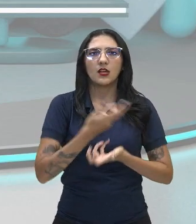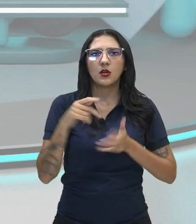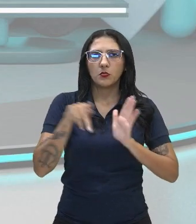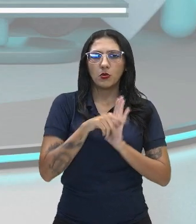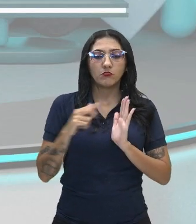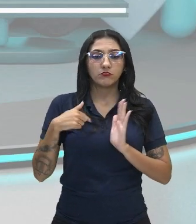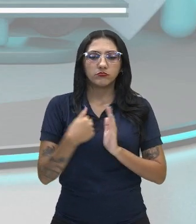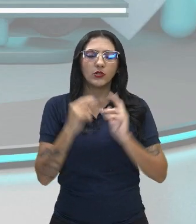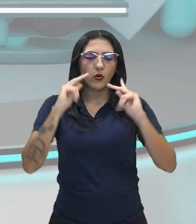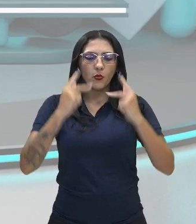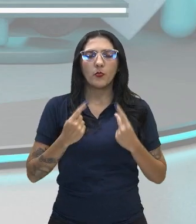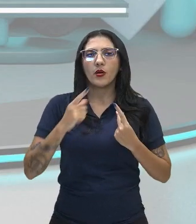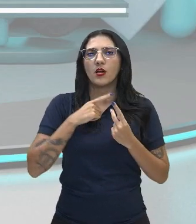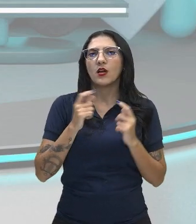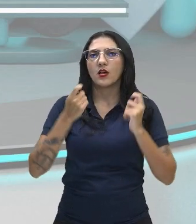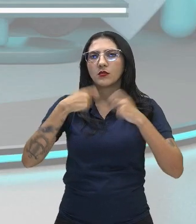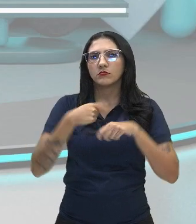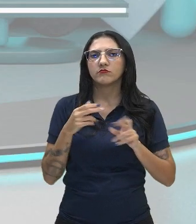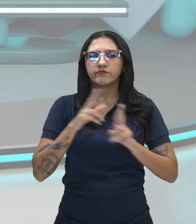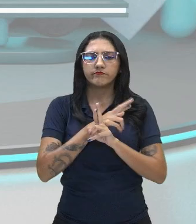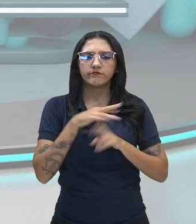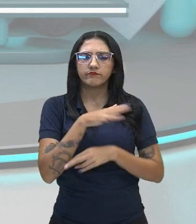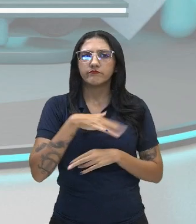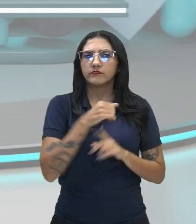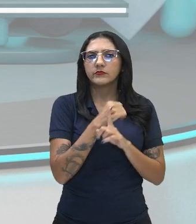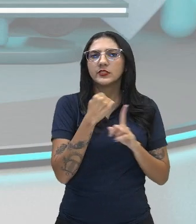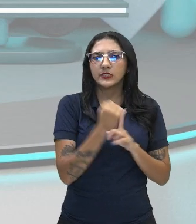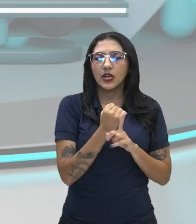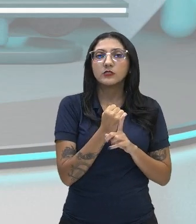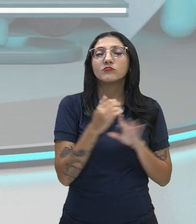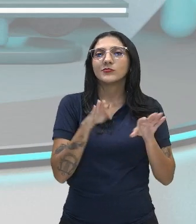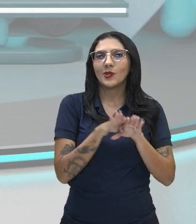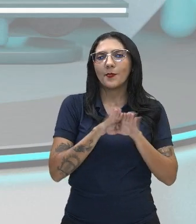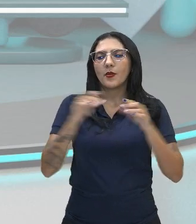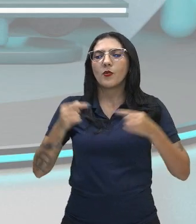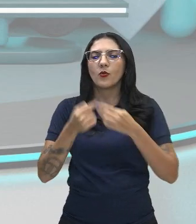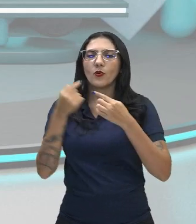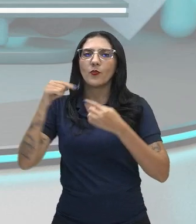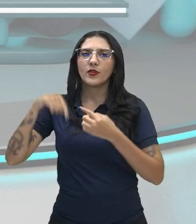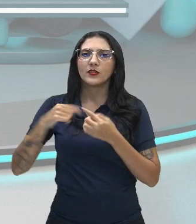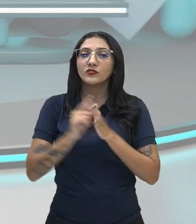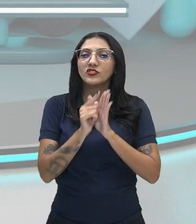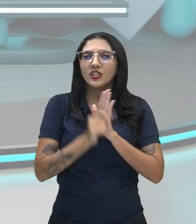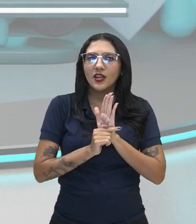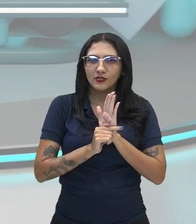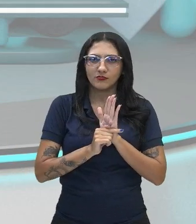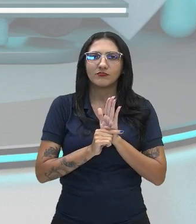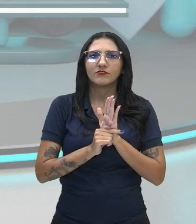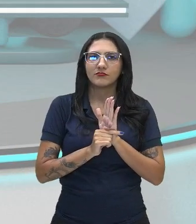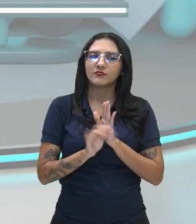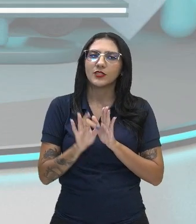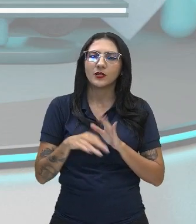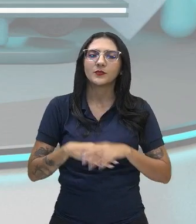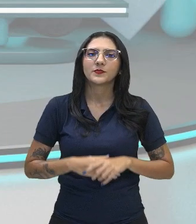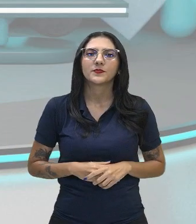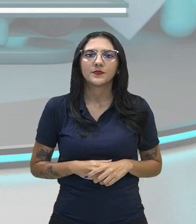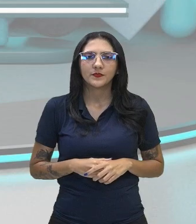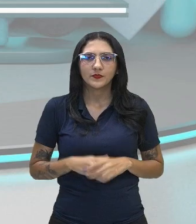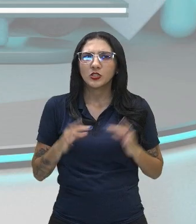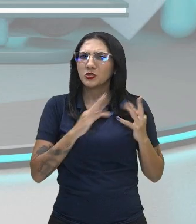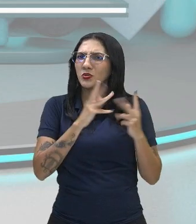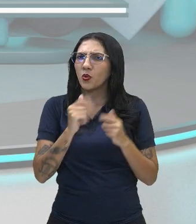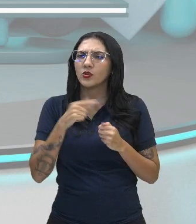humano para conviver em sociedade, tantos serão os gêneros textuais, certo? Com toda